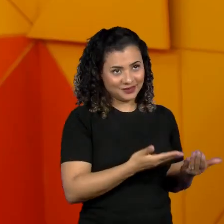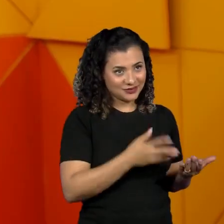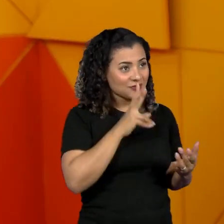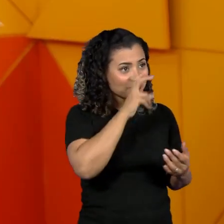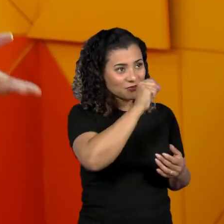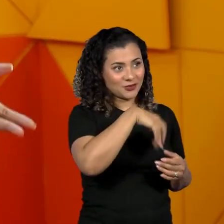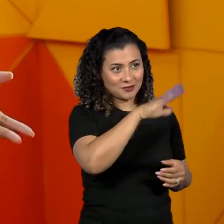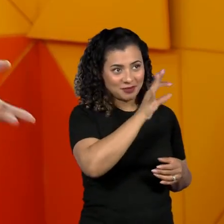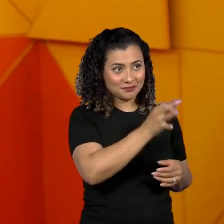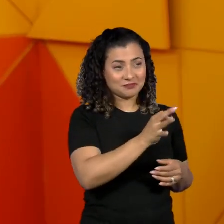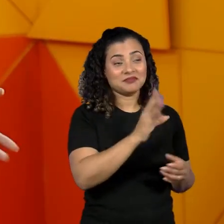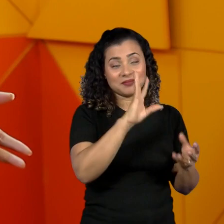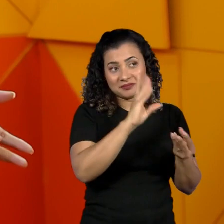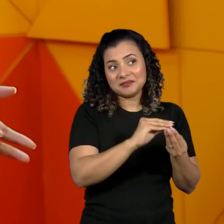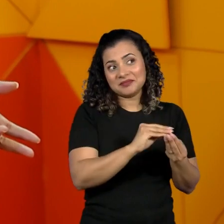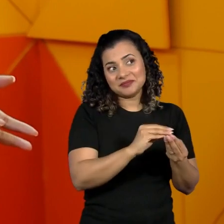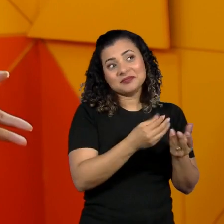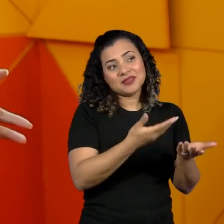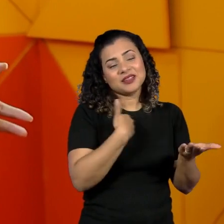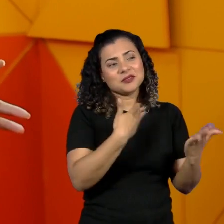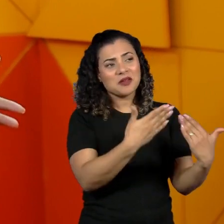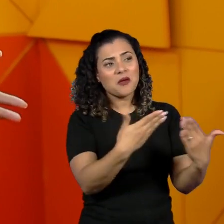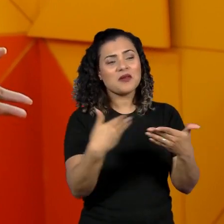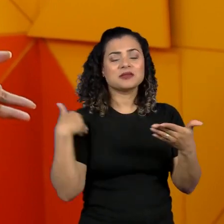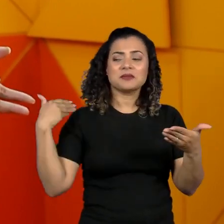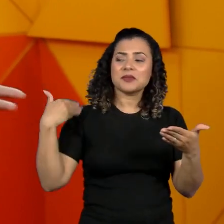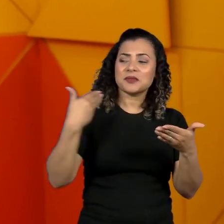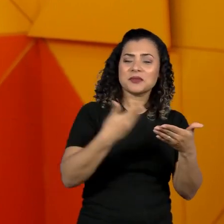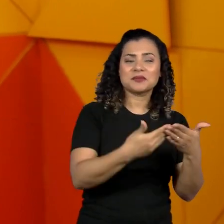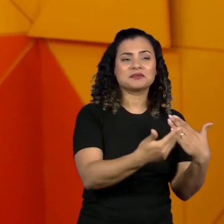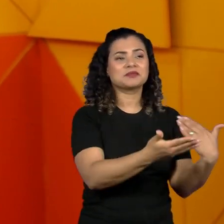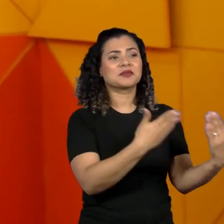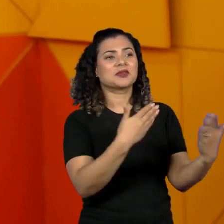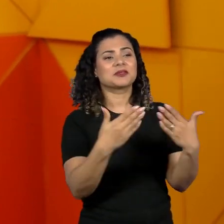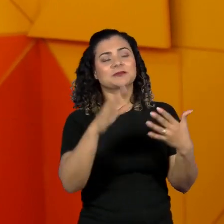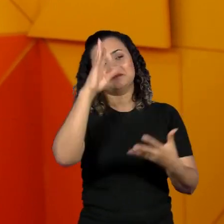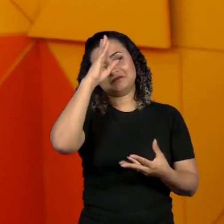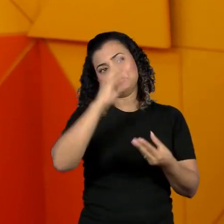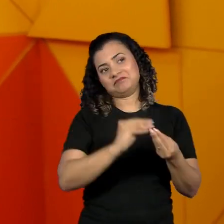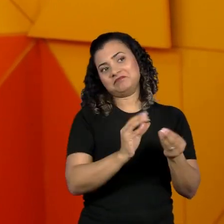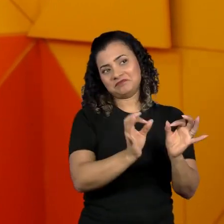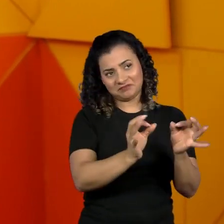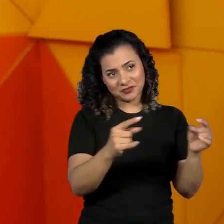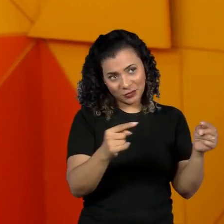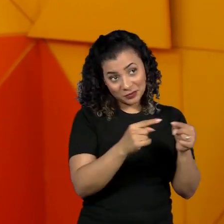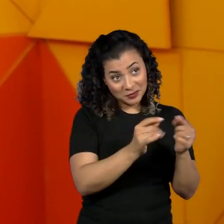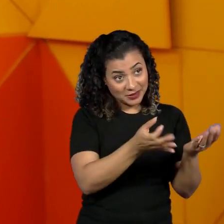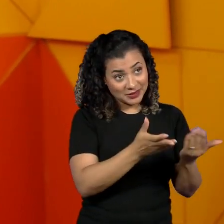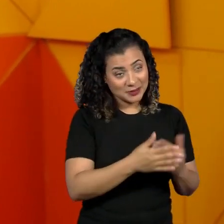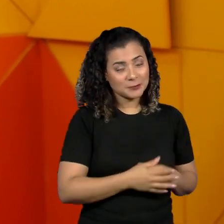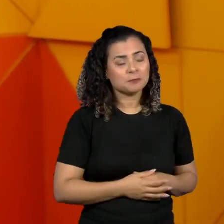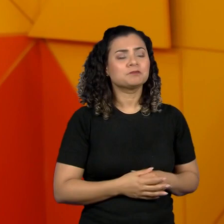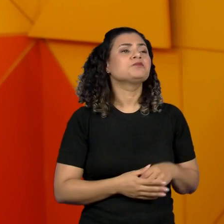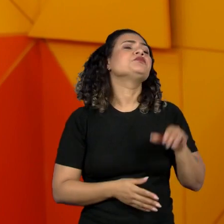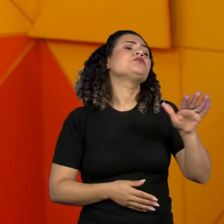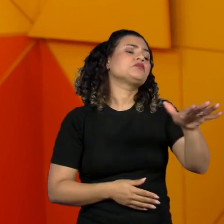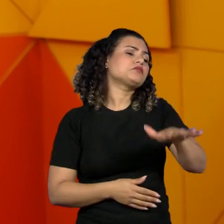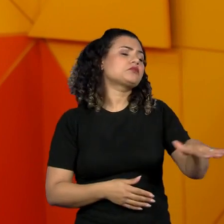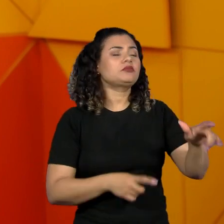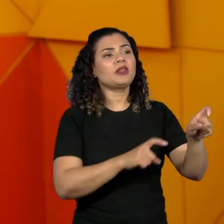resumo de tudo isso que a gente vem conversando aqui ao longo do programa, né? E nesse cenário, André,